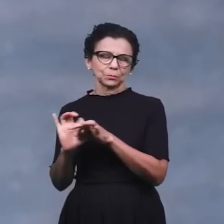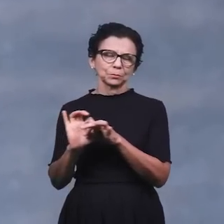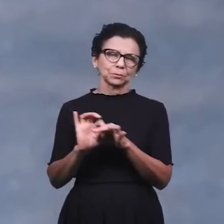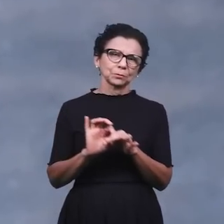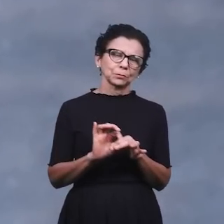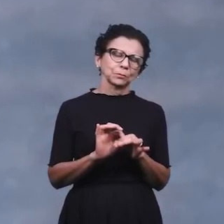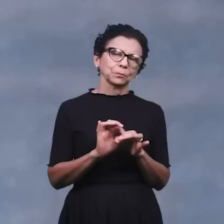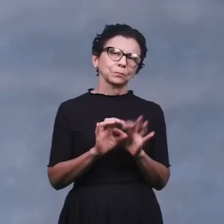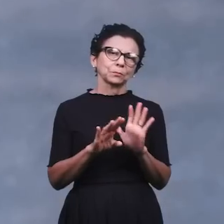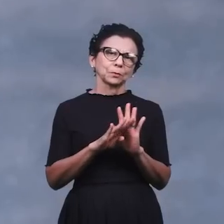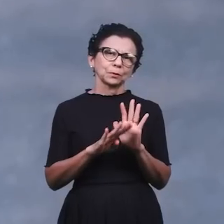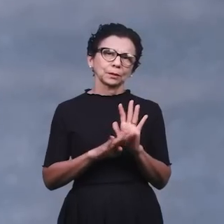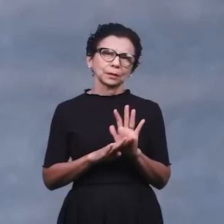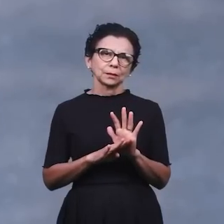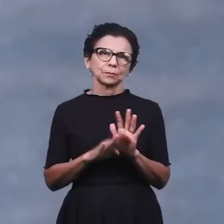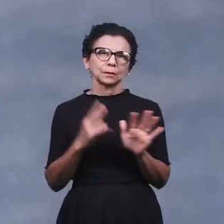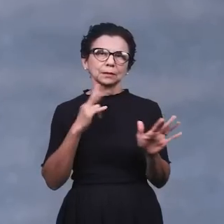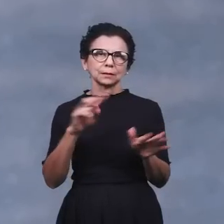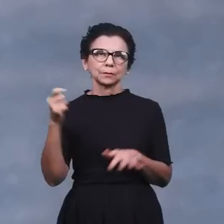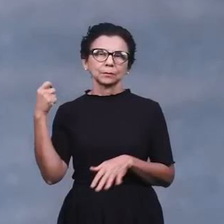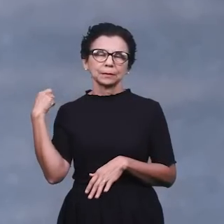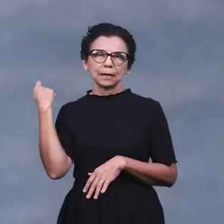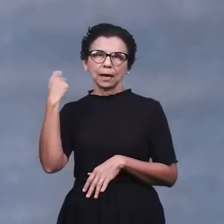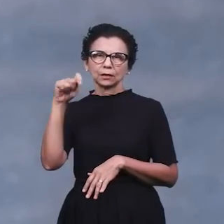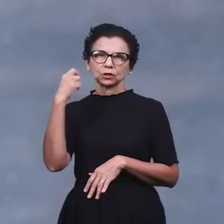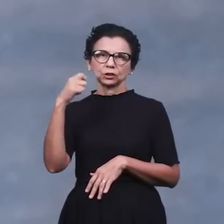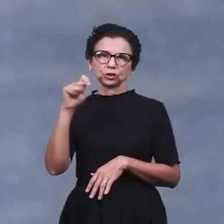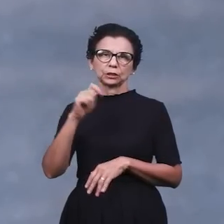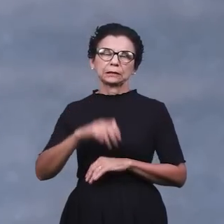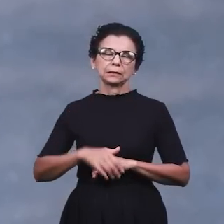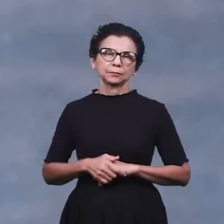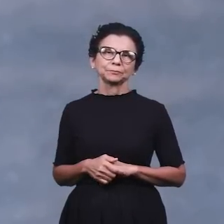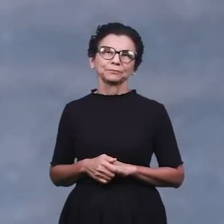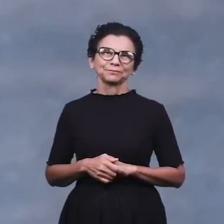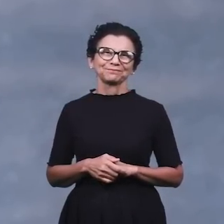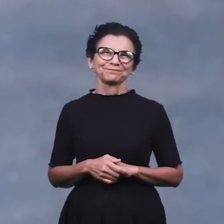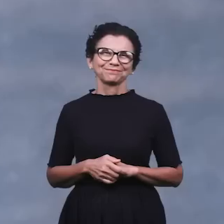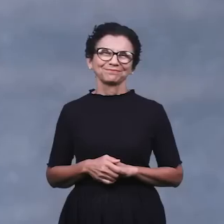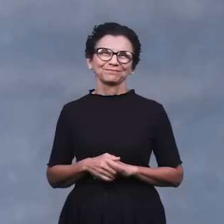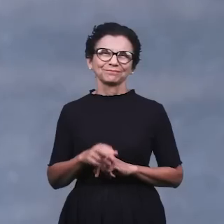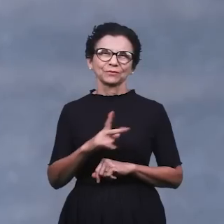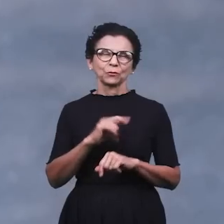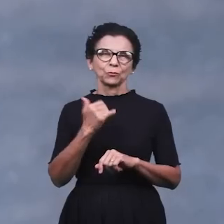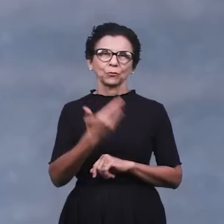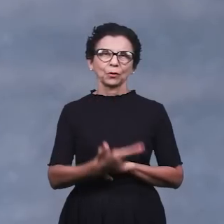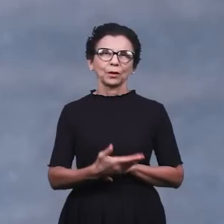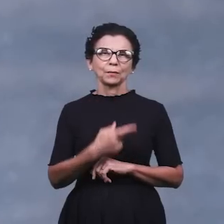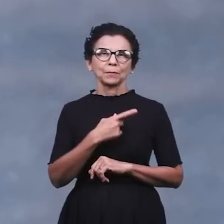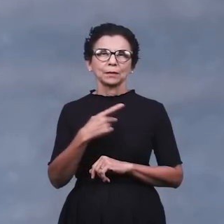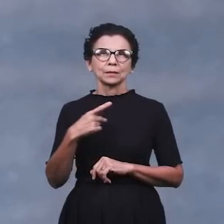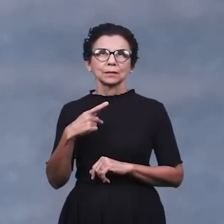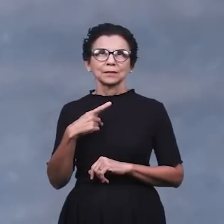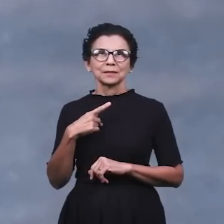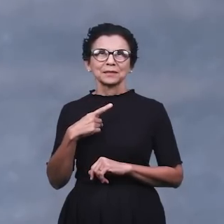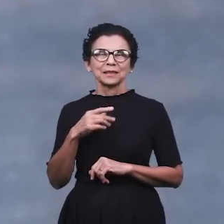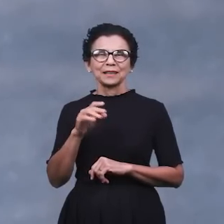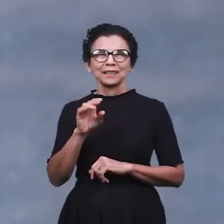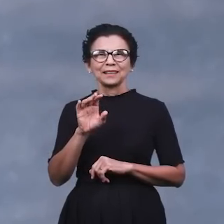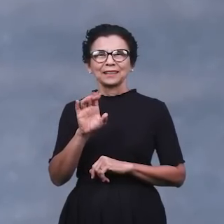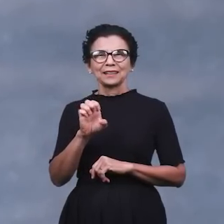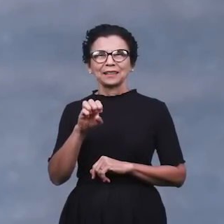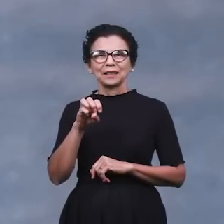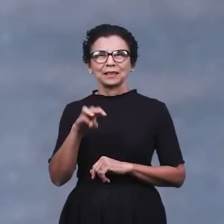já tivemos uma participação da Argentina, hoje temos uma outra participação da Argentina, agora o pastor Emanuel